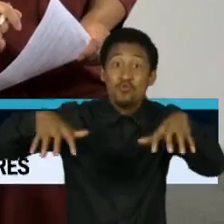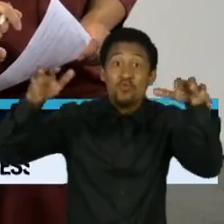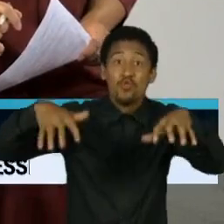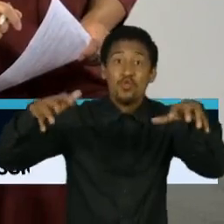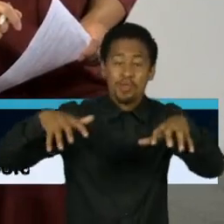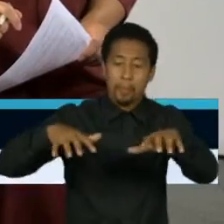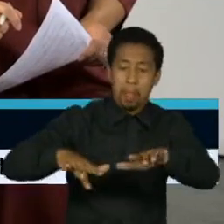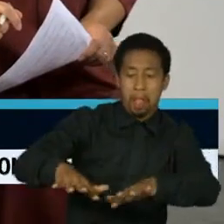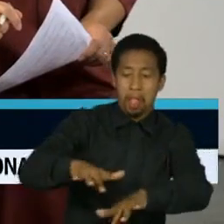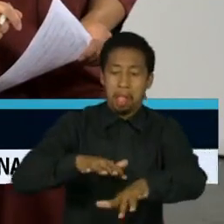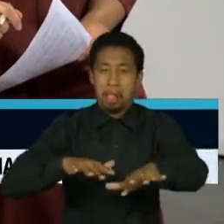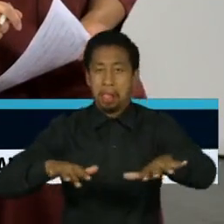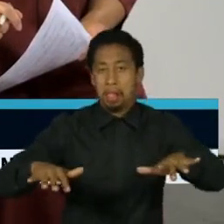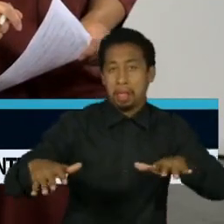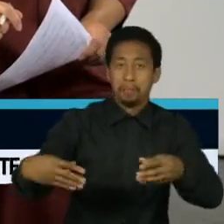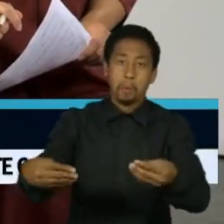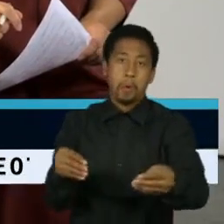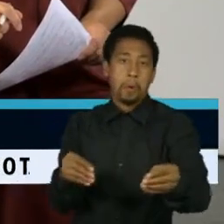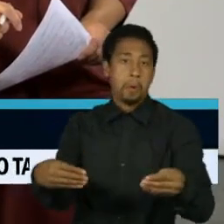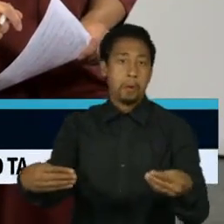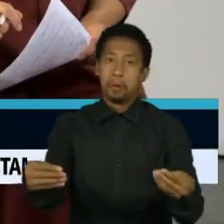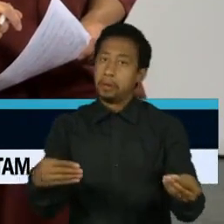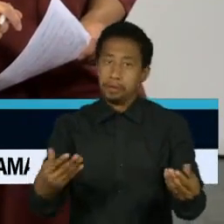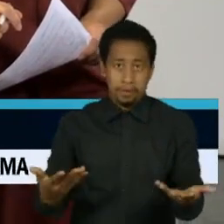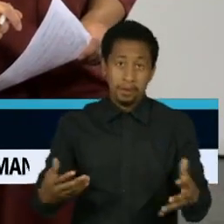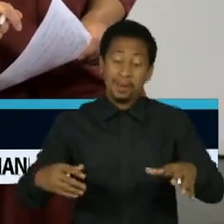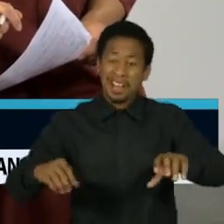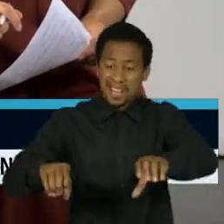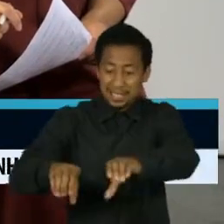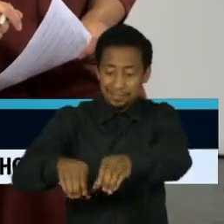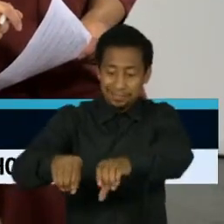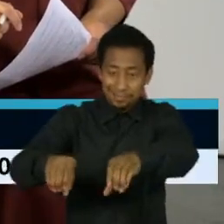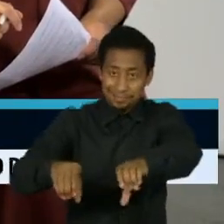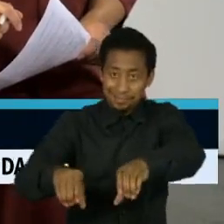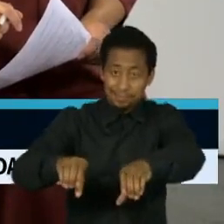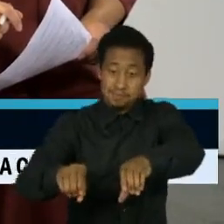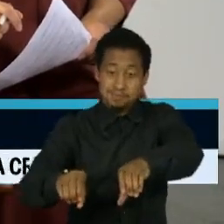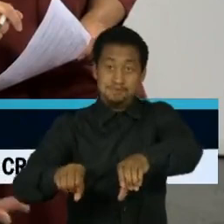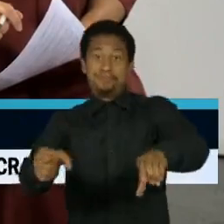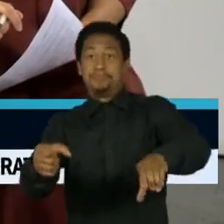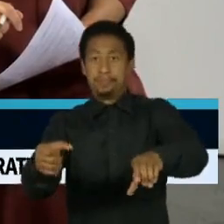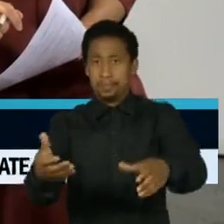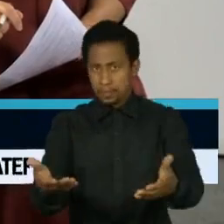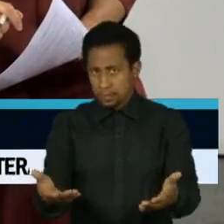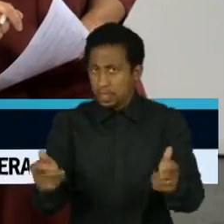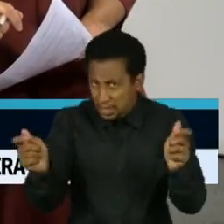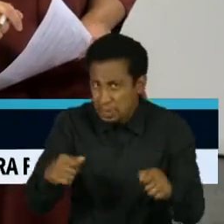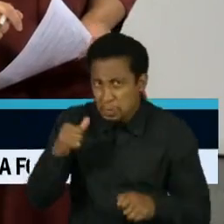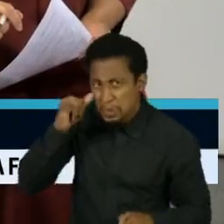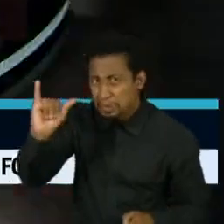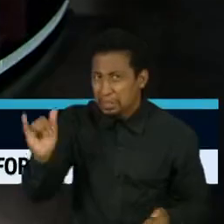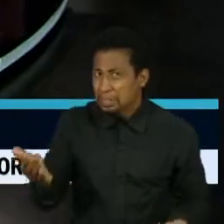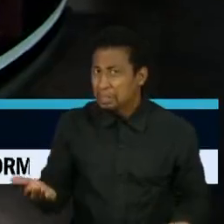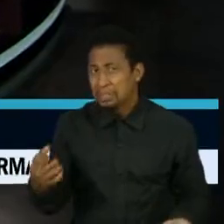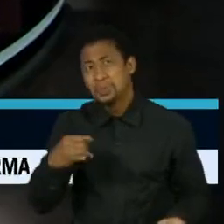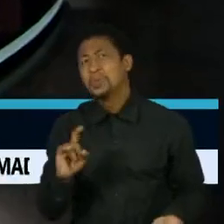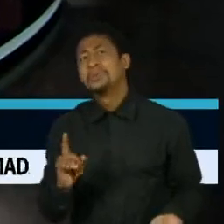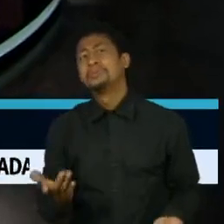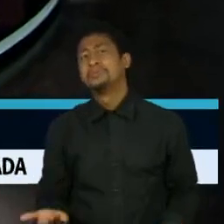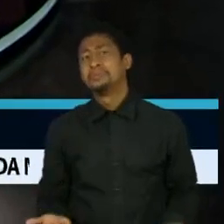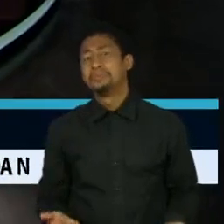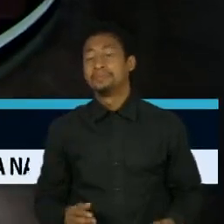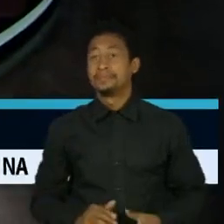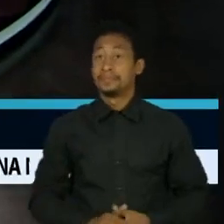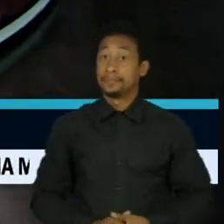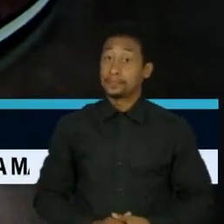da terra e do suporte, e aí o cano, a tubulação trincou. Isso era possível de ser previsto?